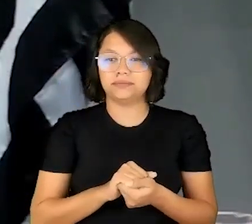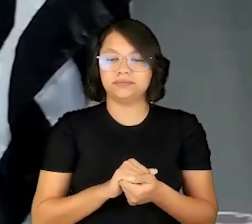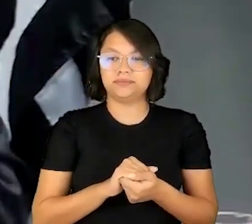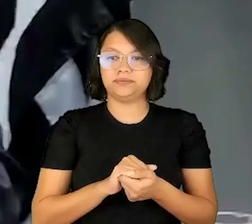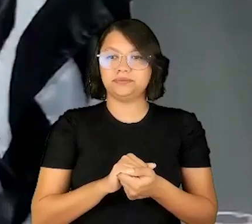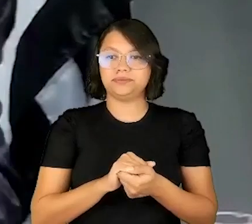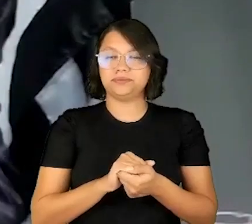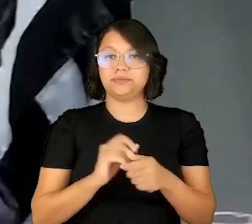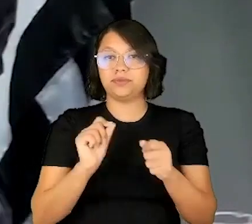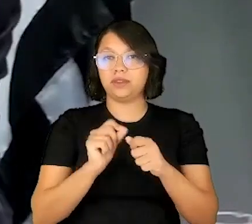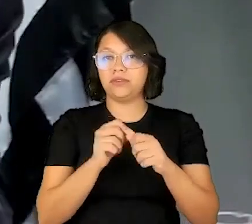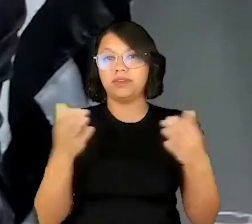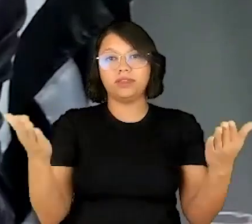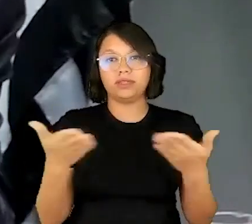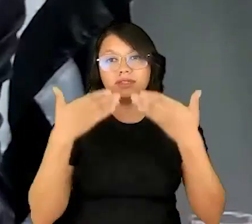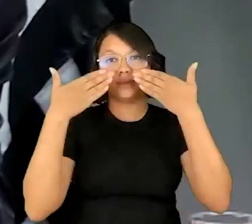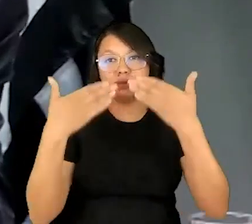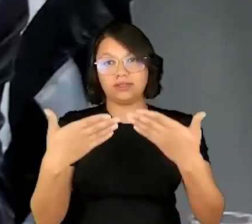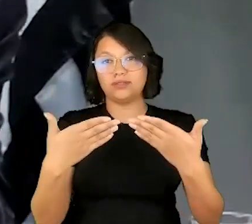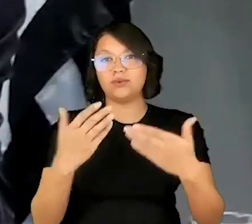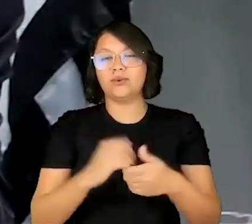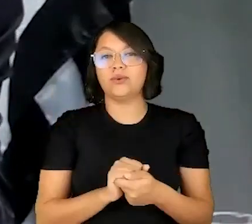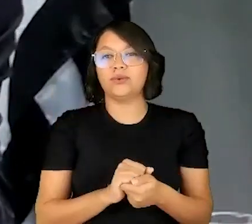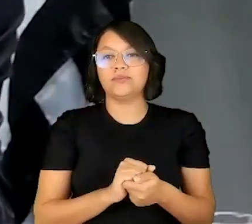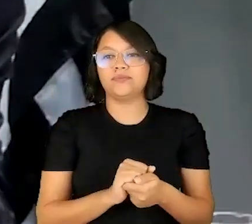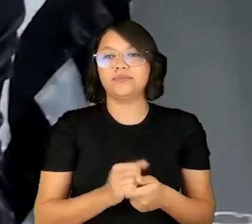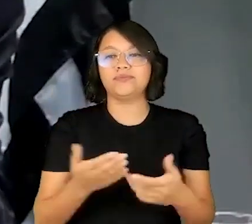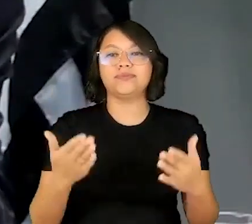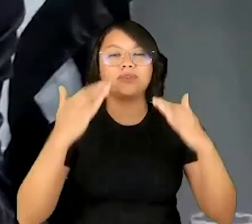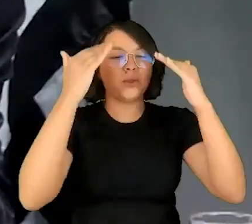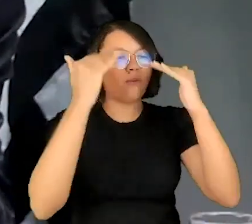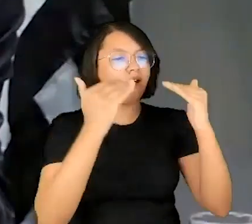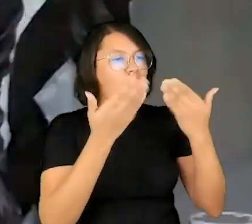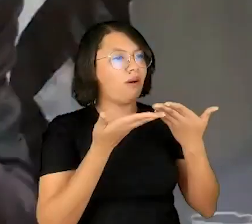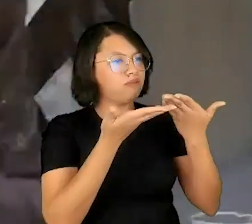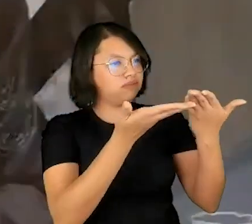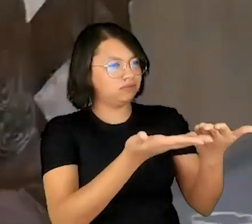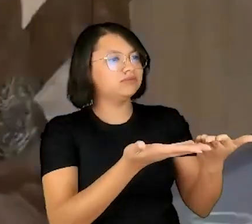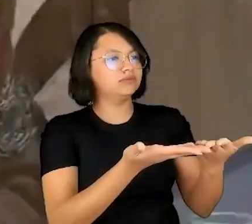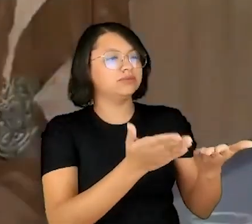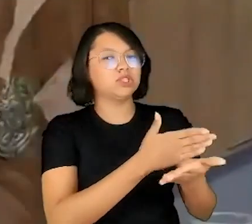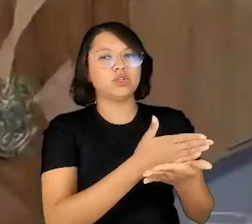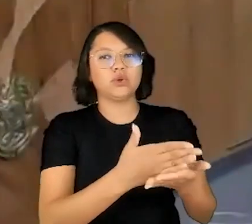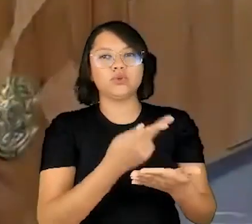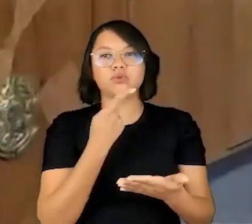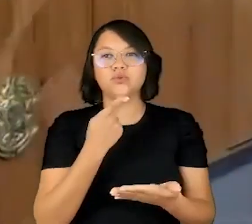E, feitas essas apresentações, eu tenho a honra de passar a palavra ao Dr. Paulo Hoff.